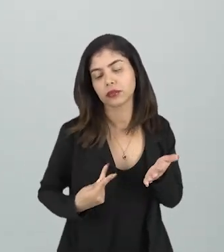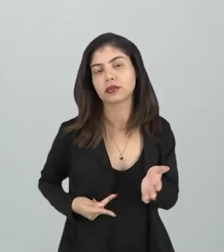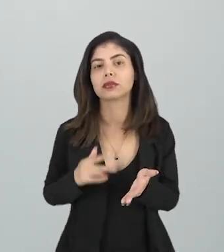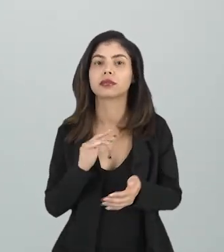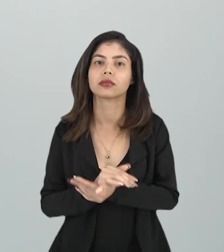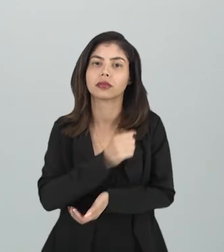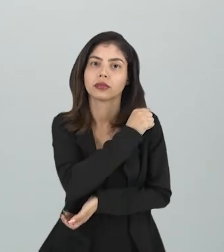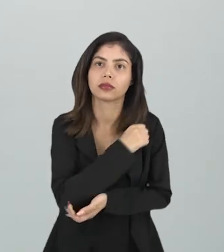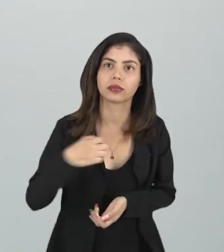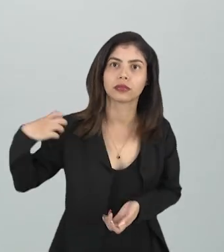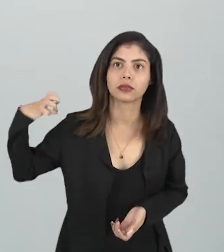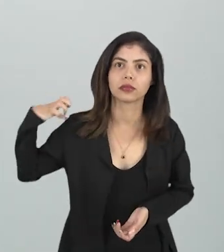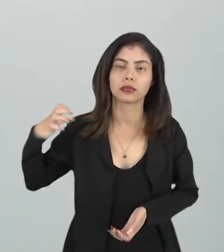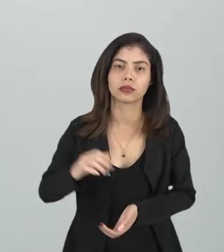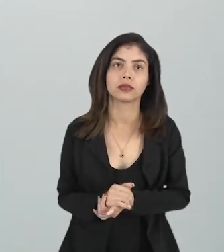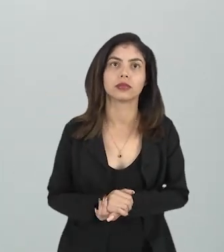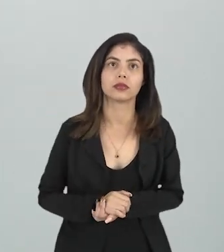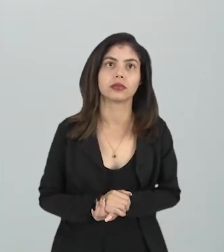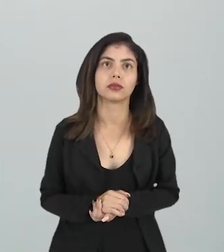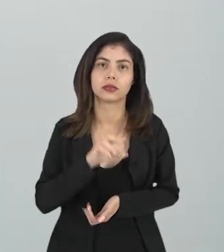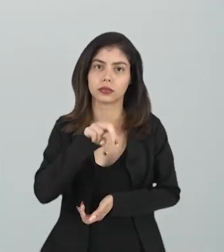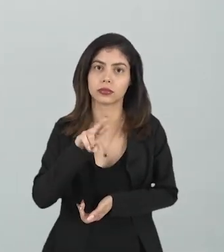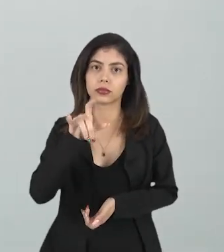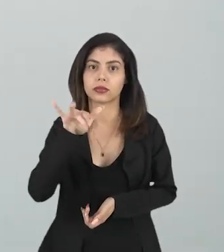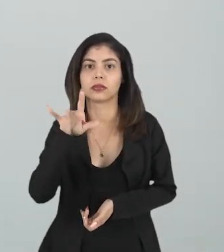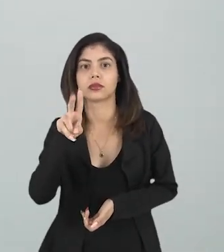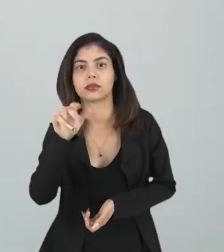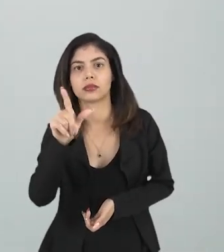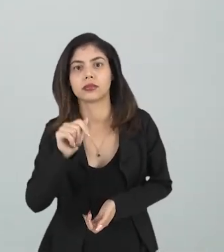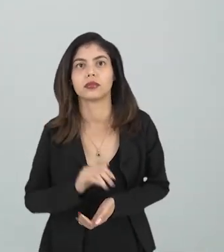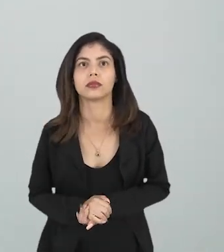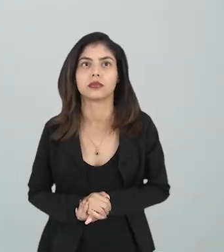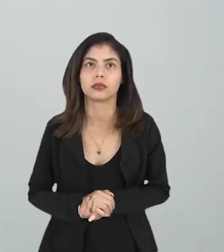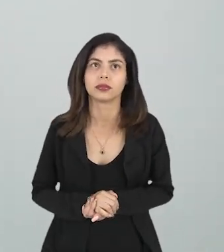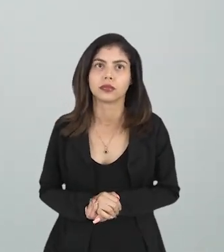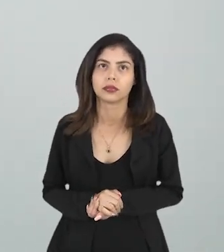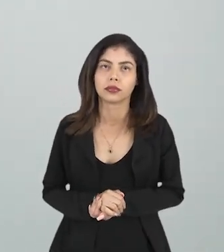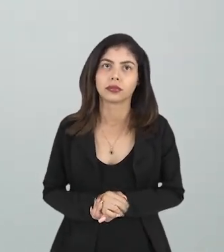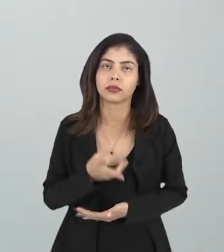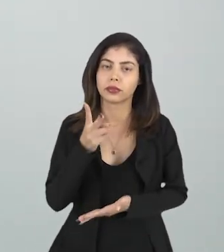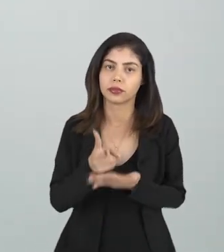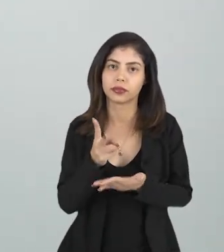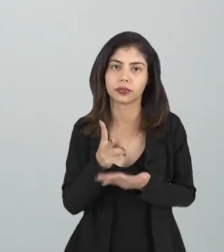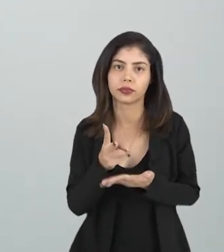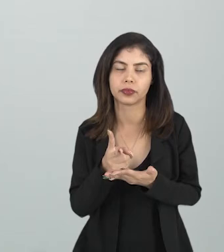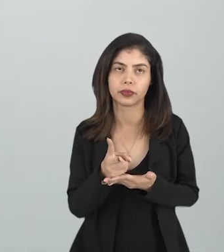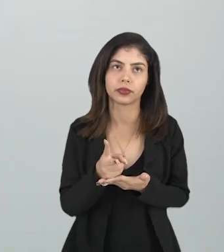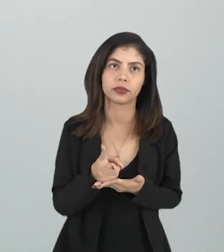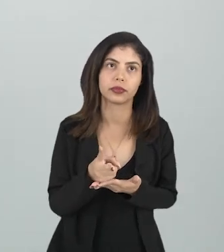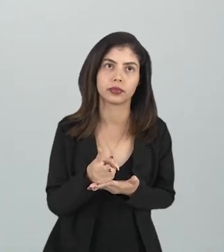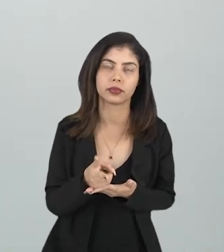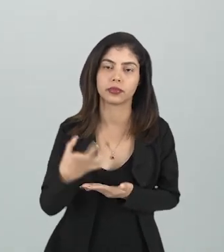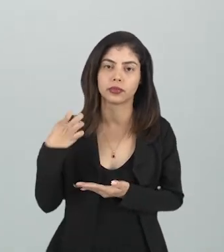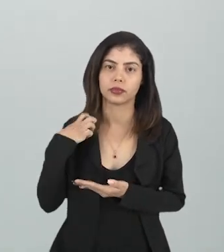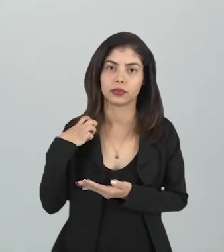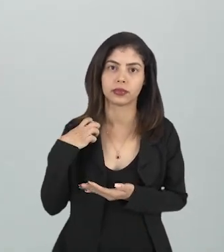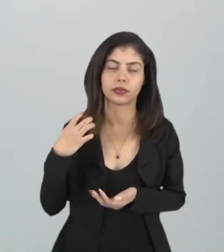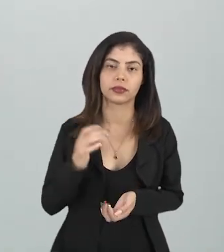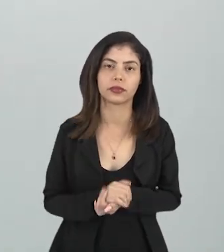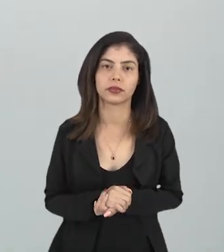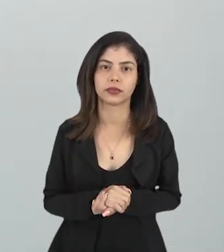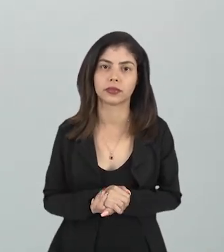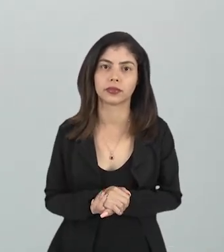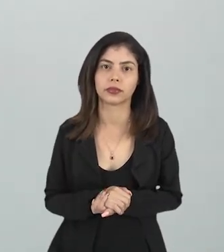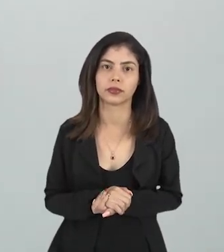com Aristóteles. Quem divide é Nicolau. Diz que não, nem sempre, né, nem sempre é necessário ser ético para